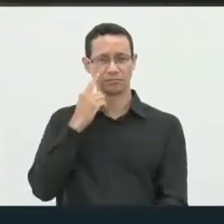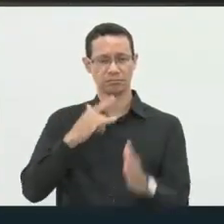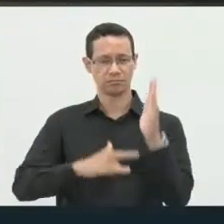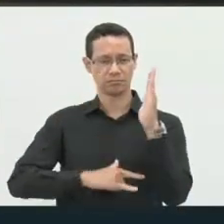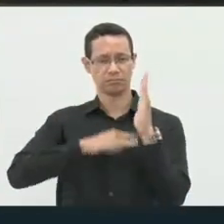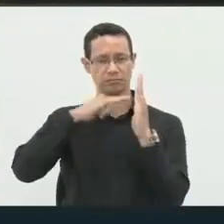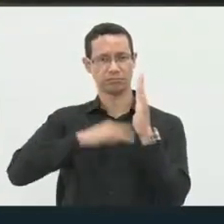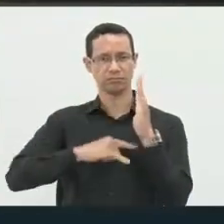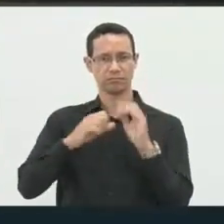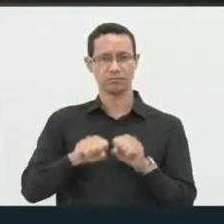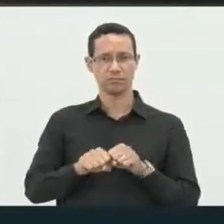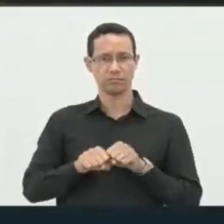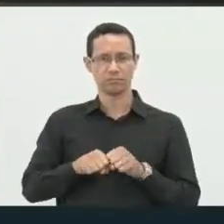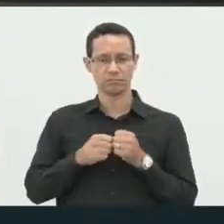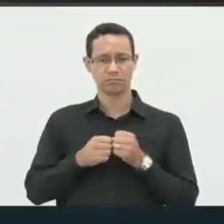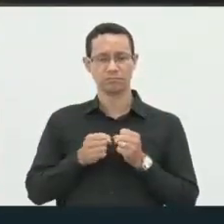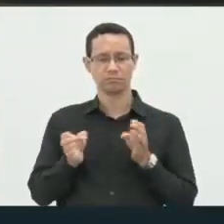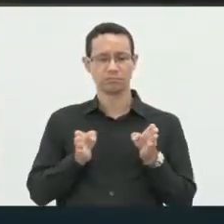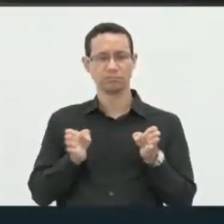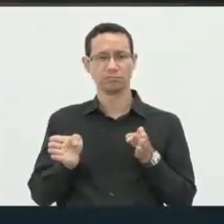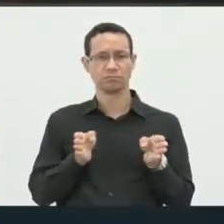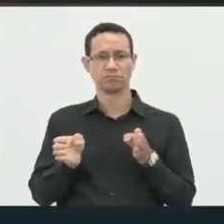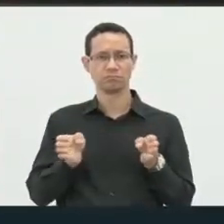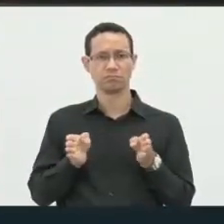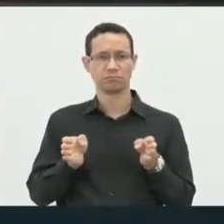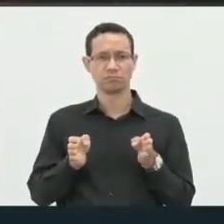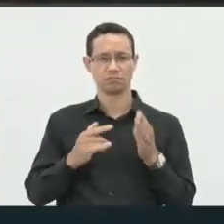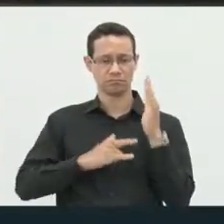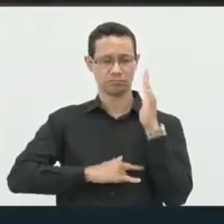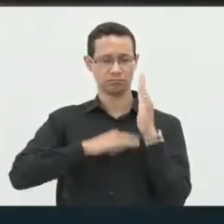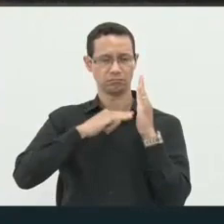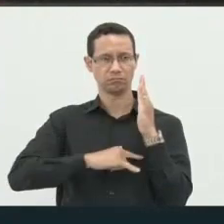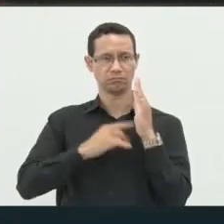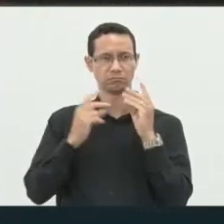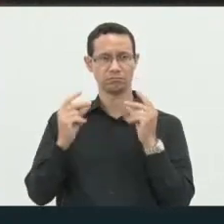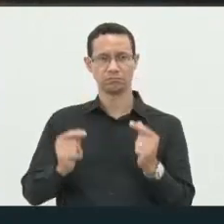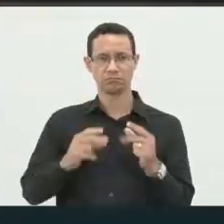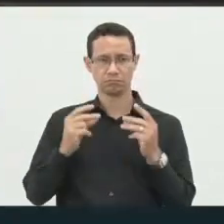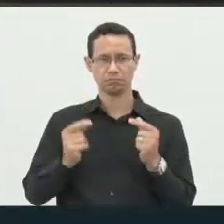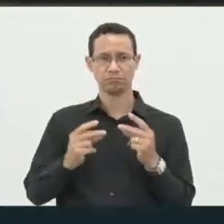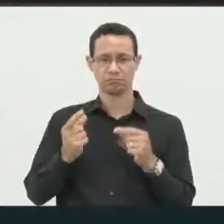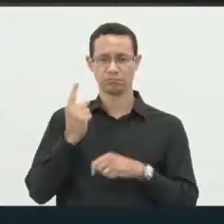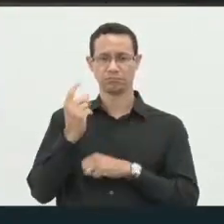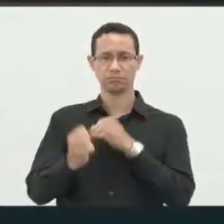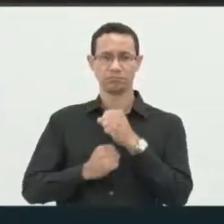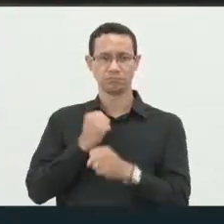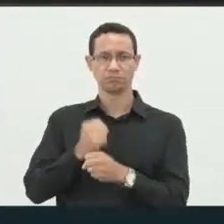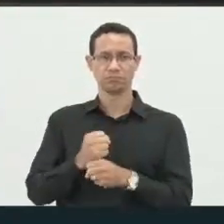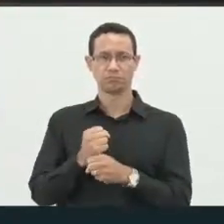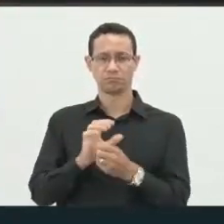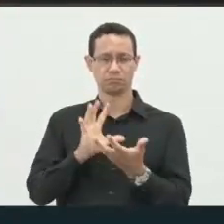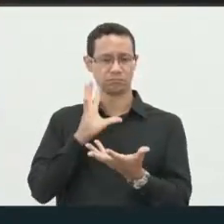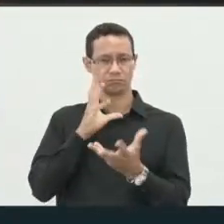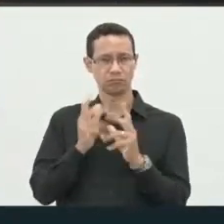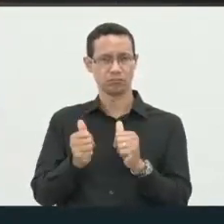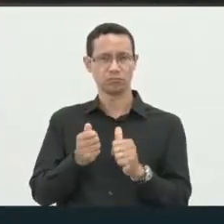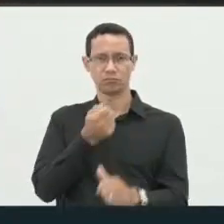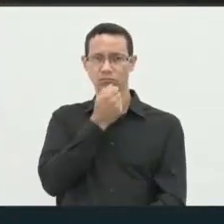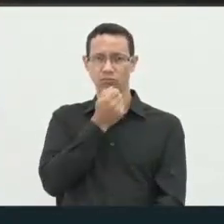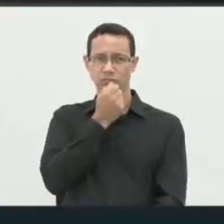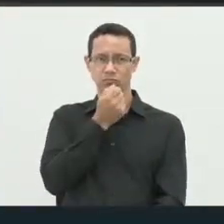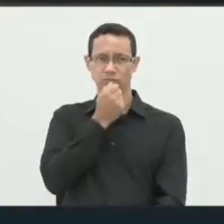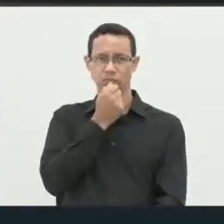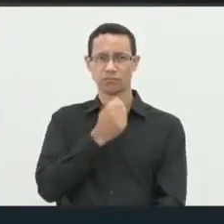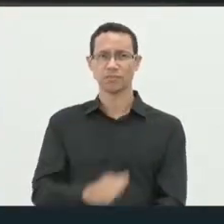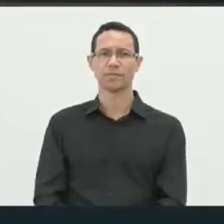quebrado aí que a questão da mobilidade o elevador de lá tá quebrado já tá indo para o ano ele não resolve E aí